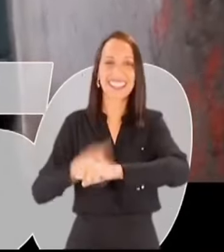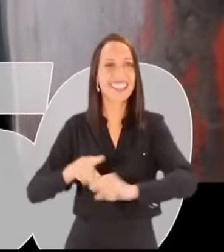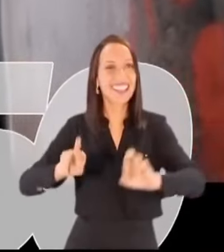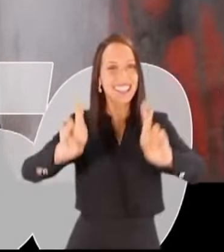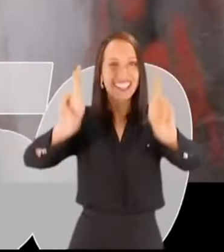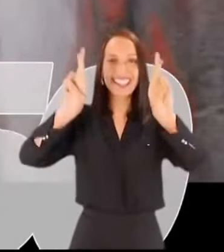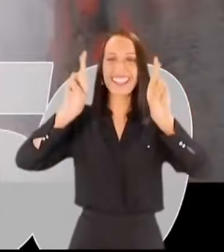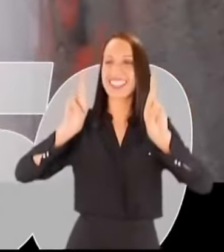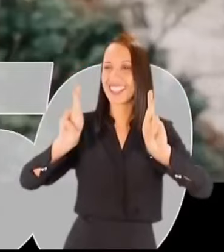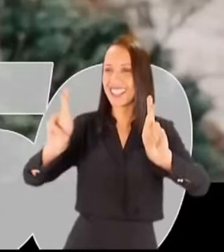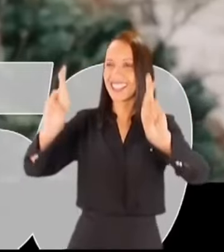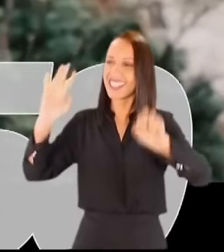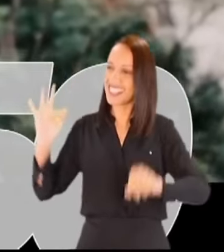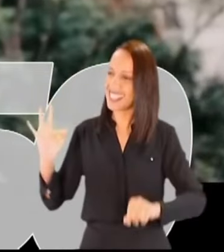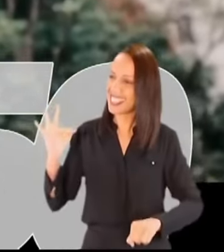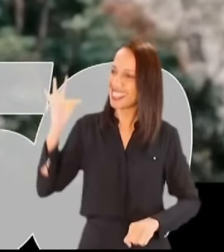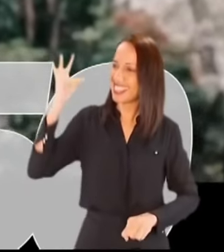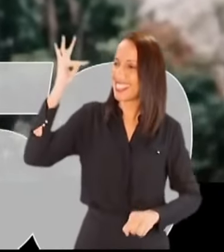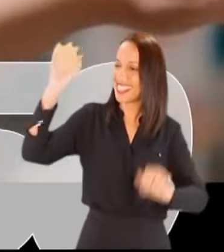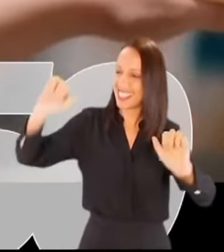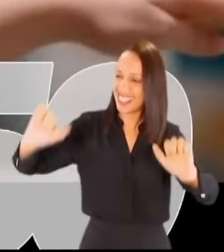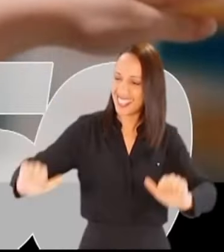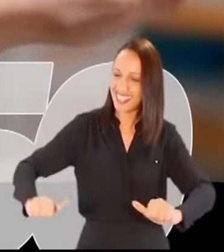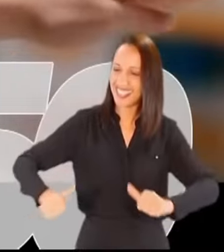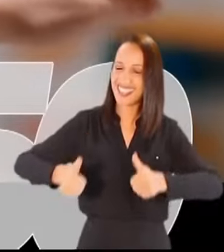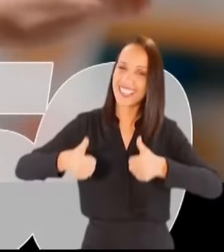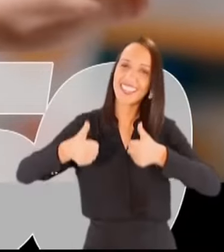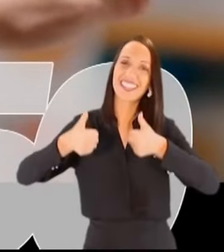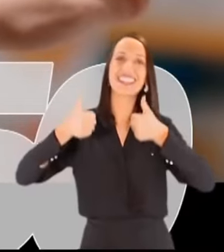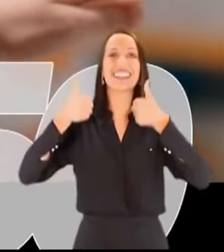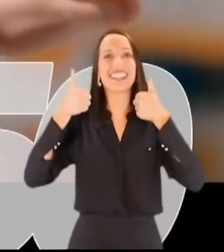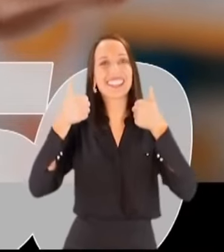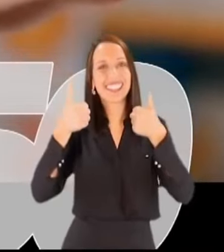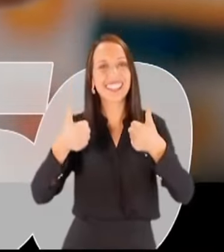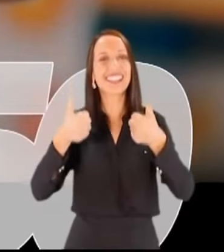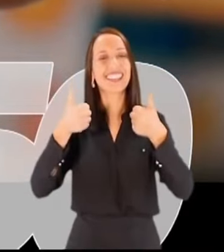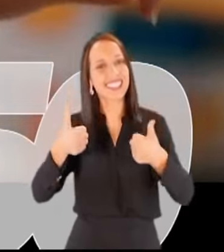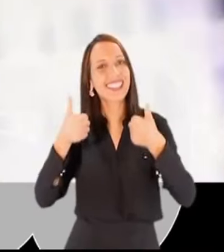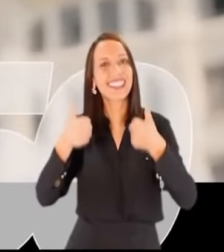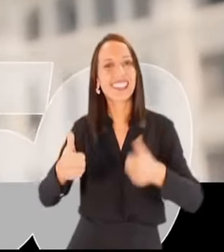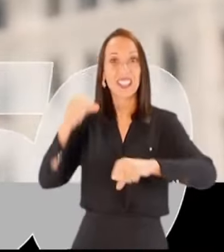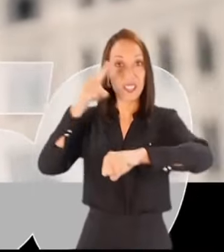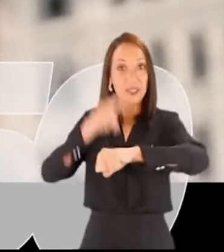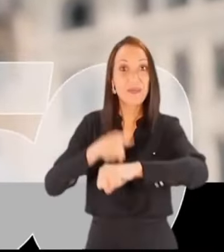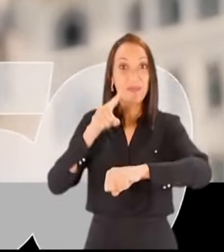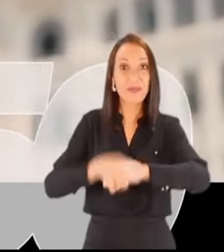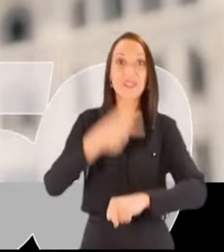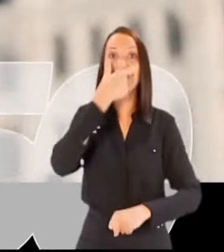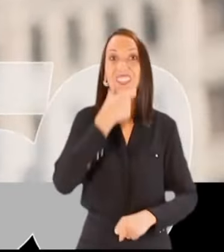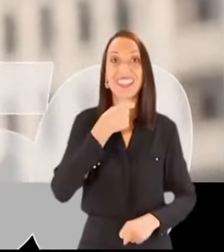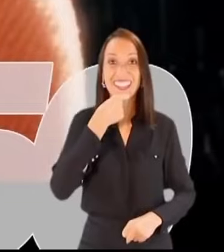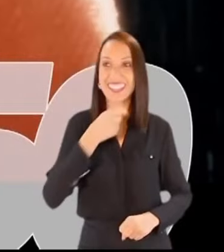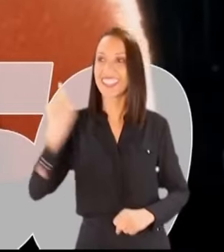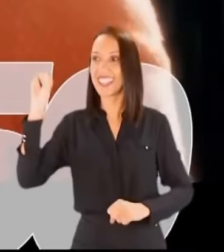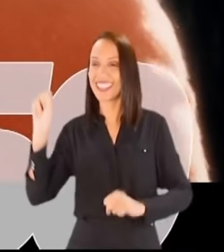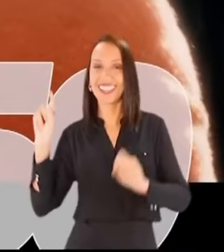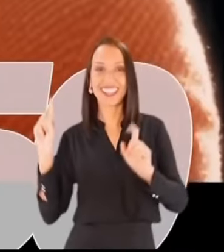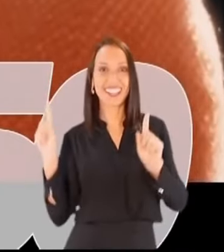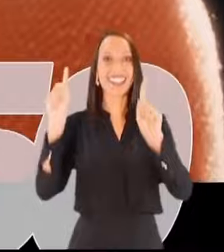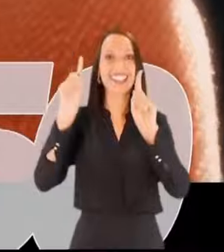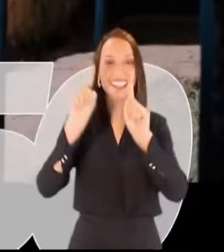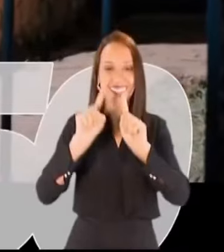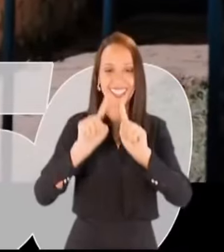ter esperança, que dias melhores virão. É tempo de Boulos e